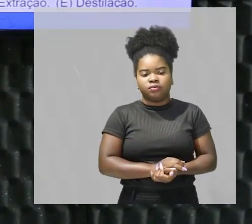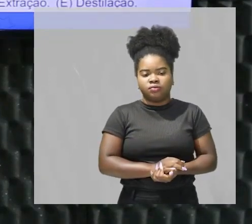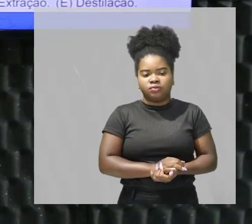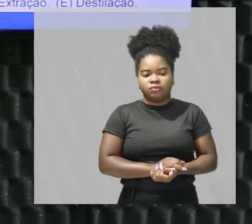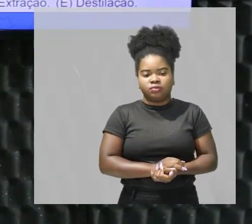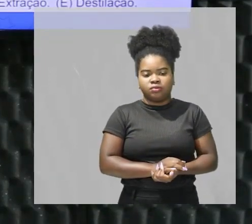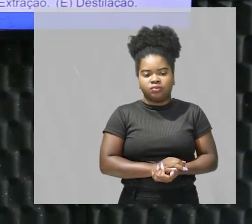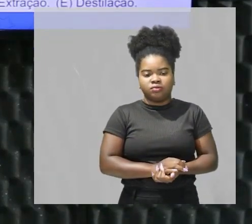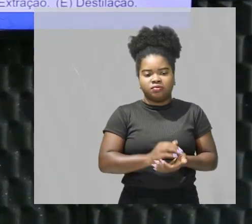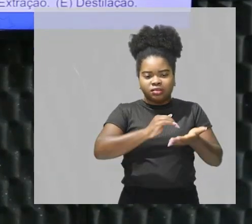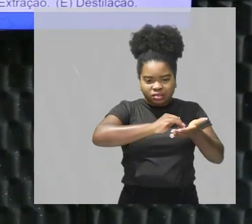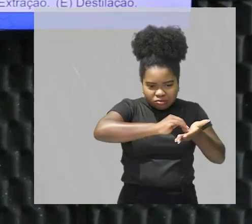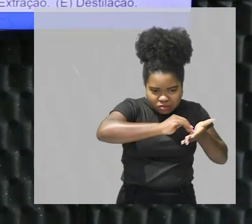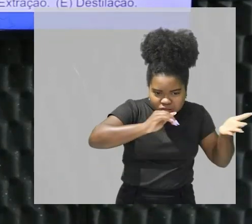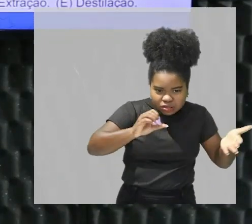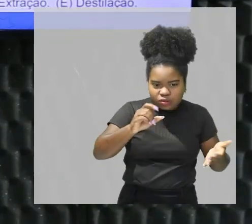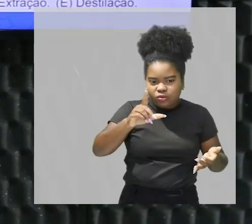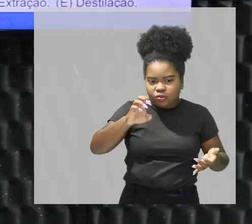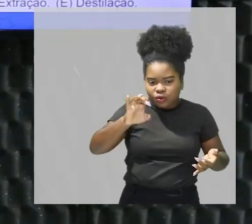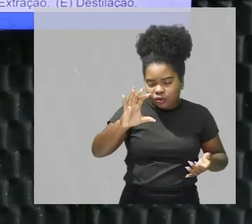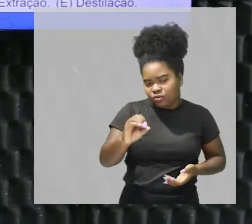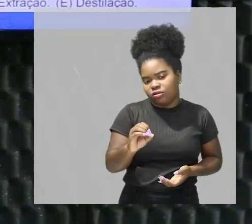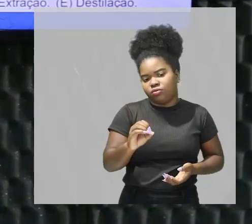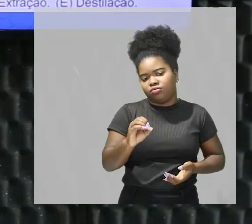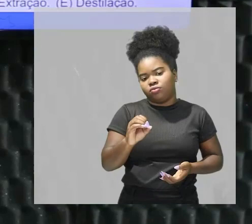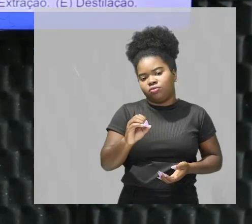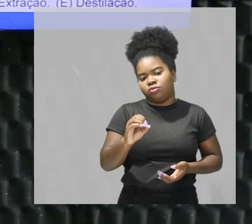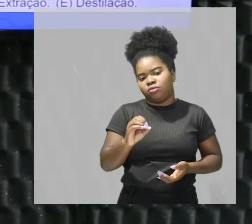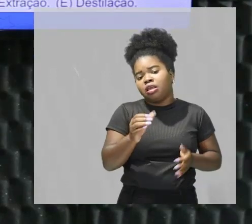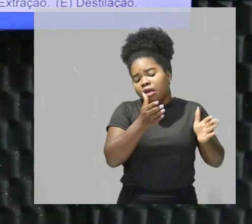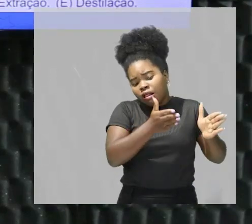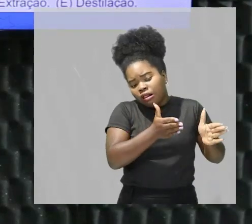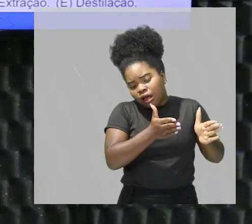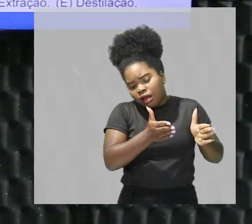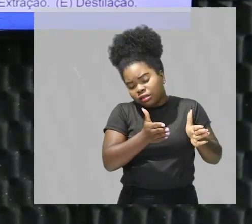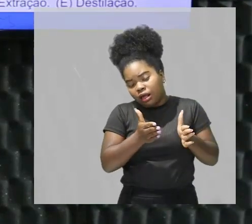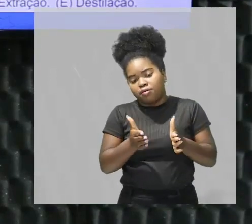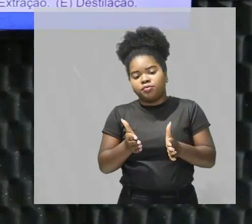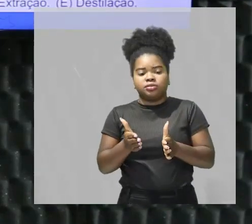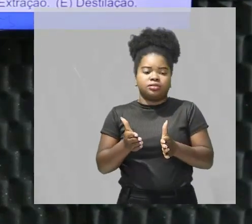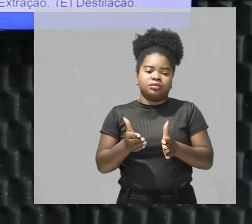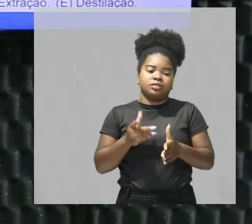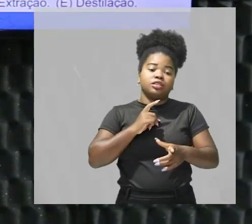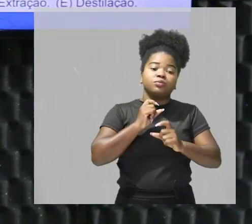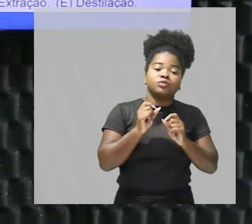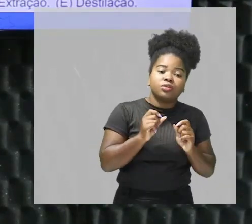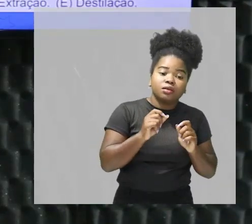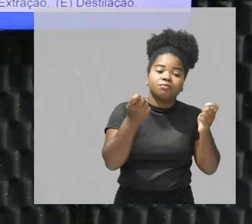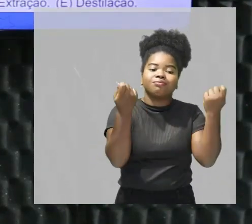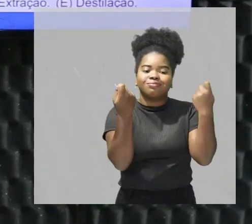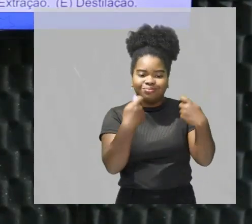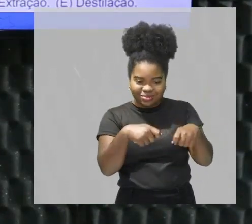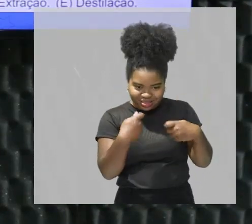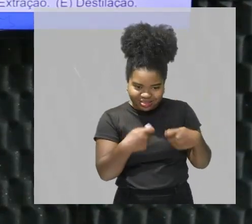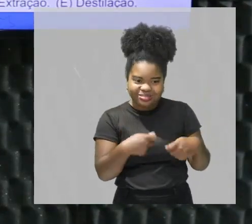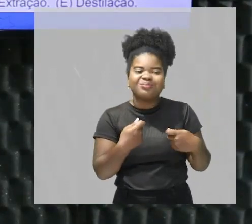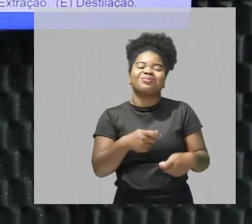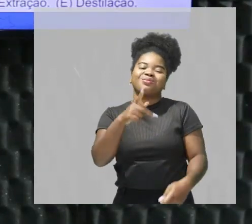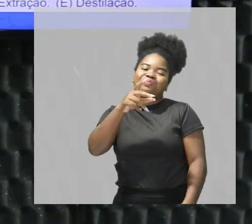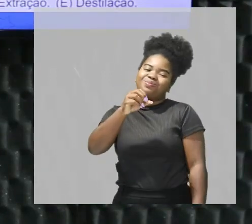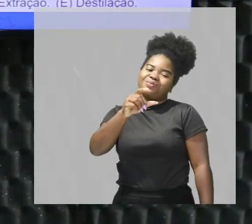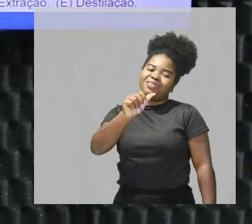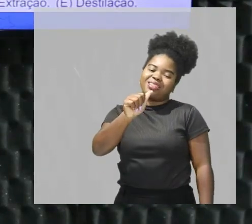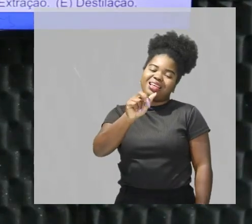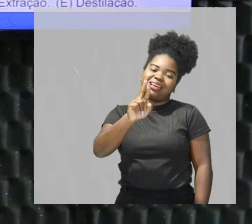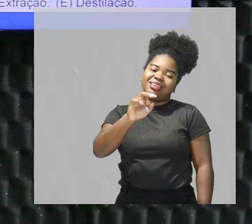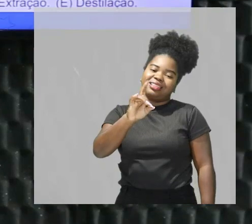o óleo presente lá na amostra. E nesse processo, nessa etapa, eu preciso da polaridade. Por